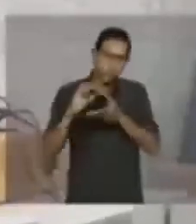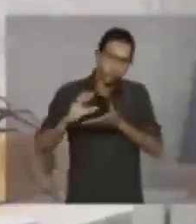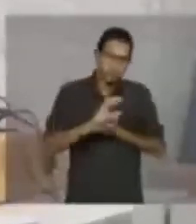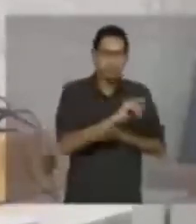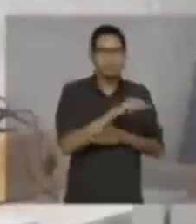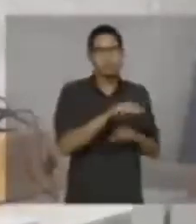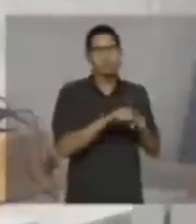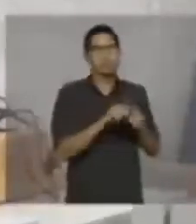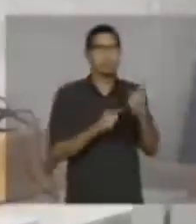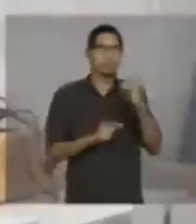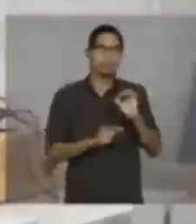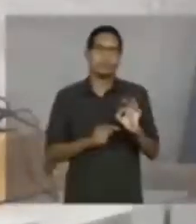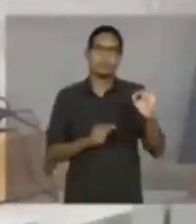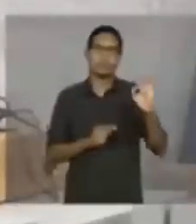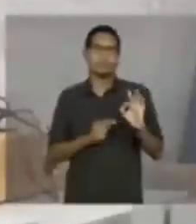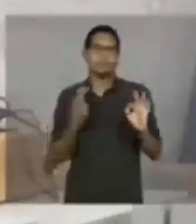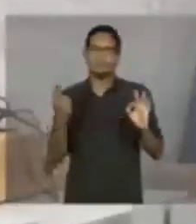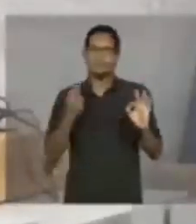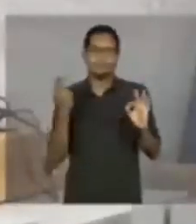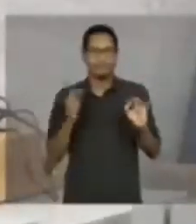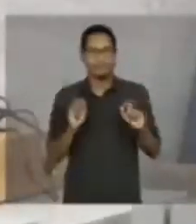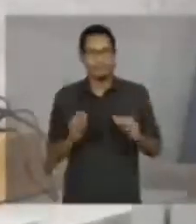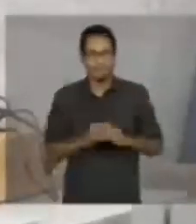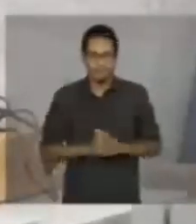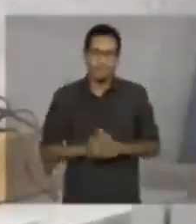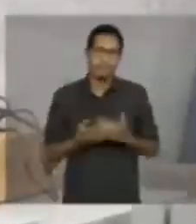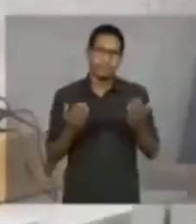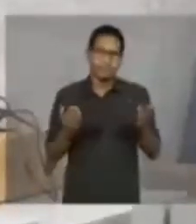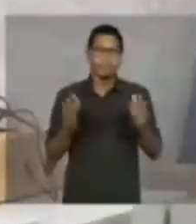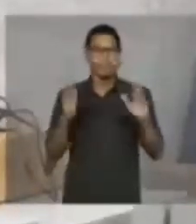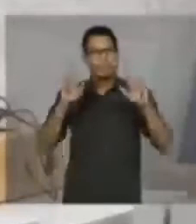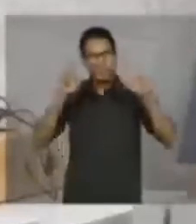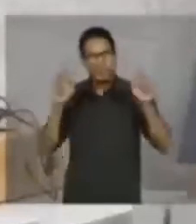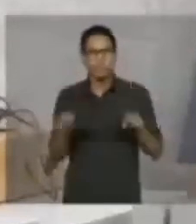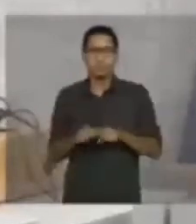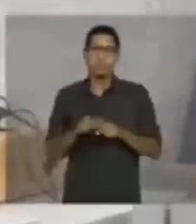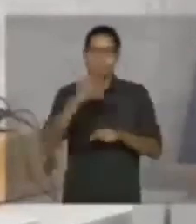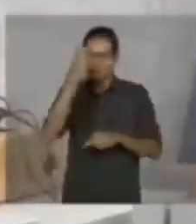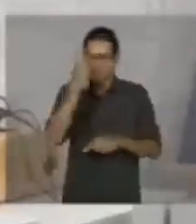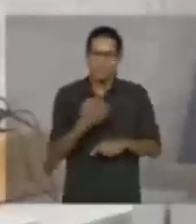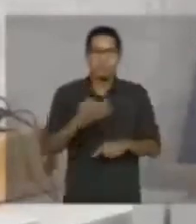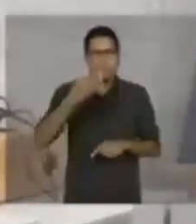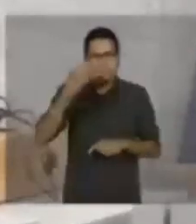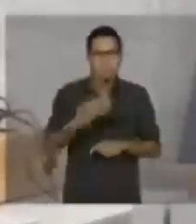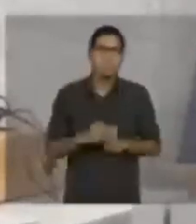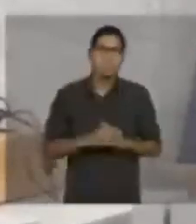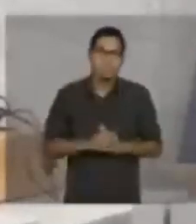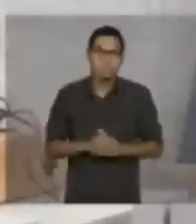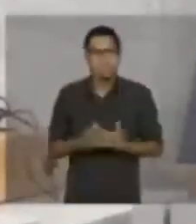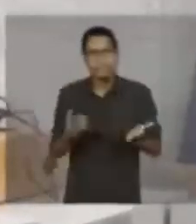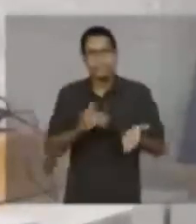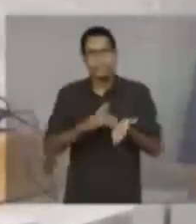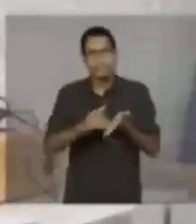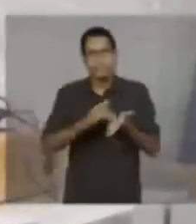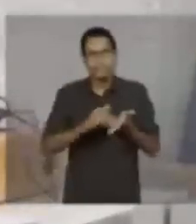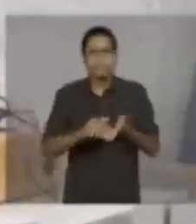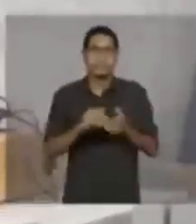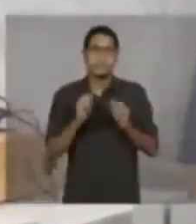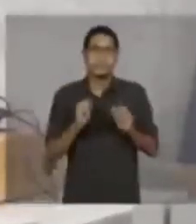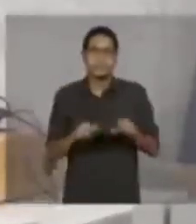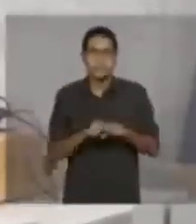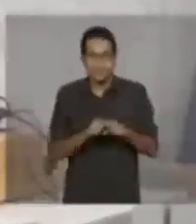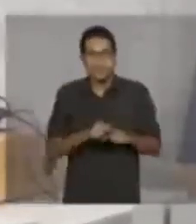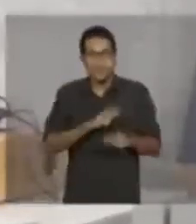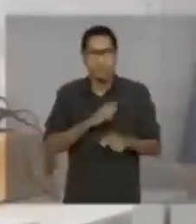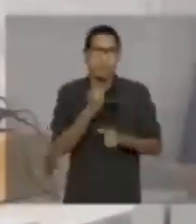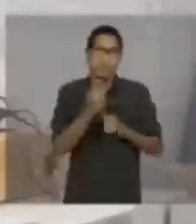tivesse 1% do orçamento. Então, essa é uma questão estrutural muito séria. É claro que a Secretaria pode ser desonerada